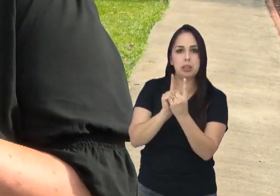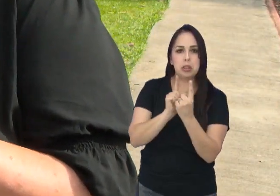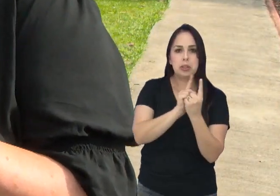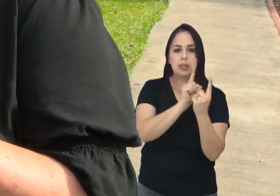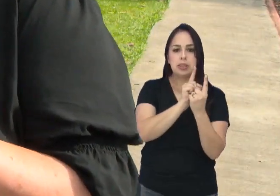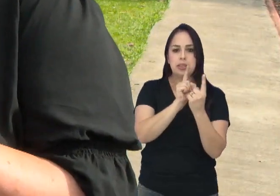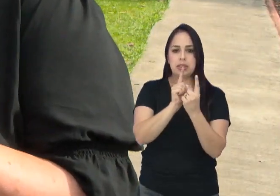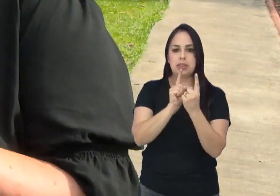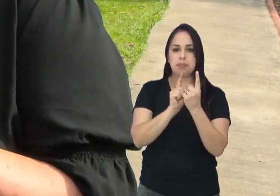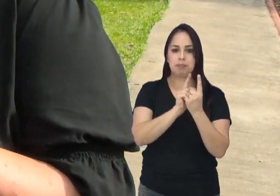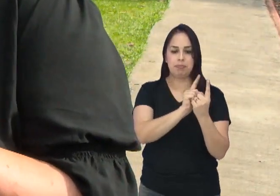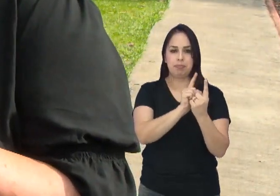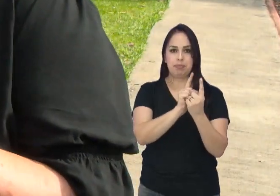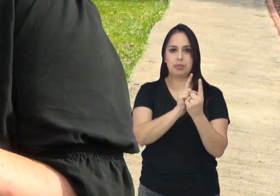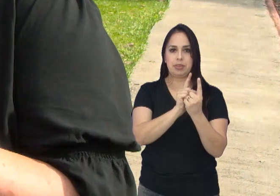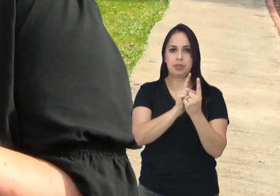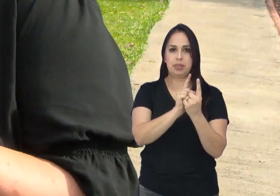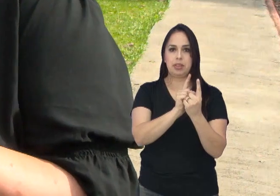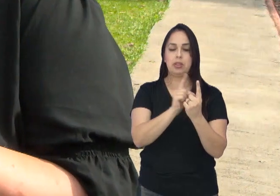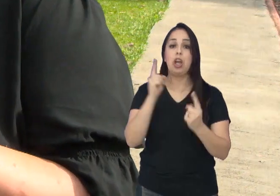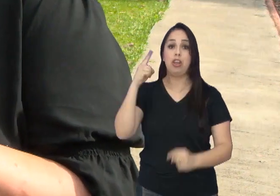de profissionais da OAB,